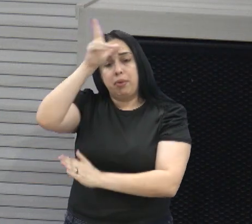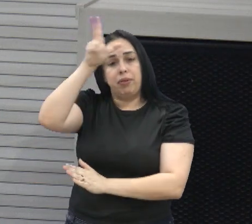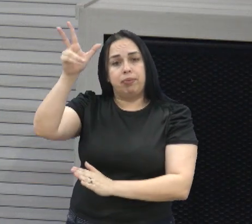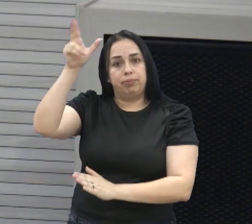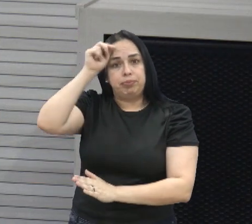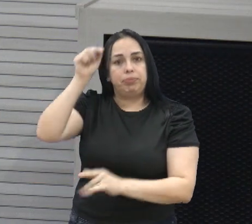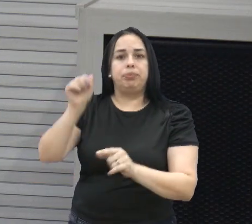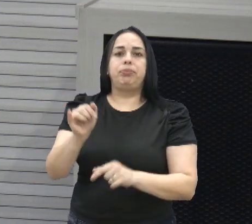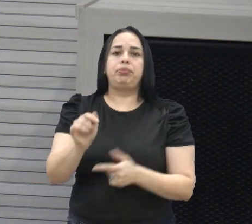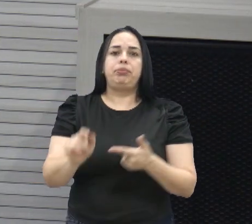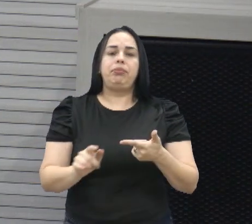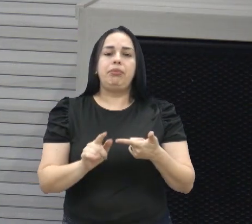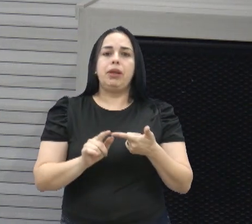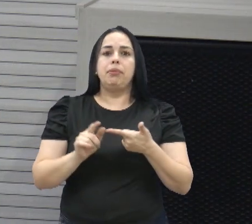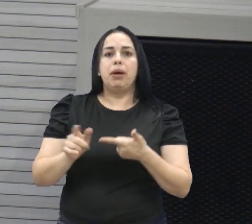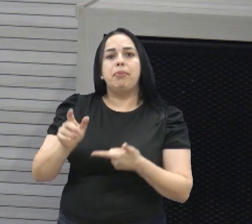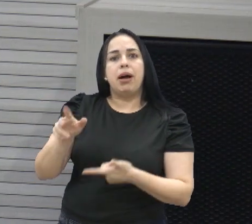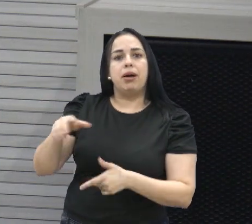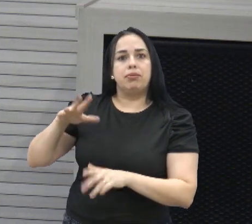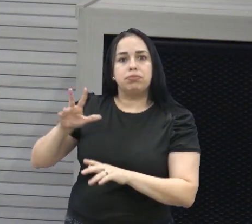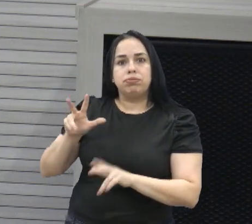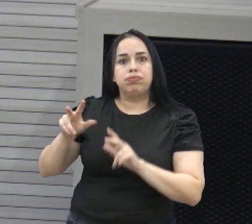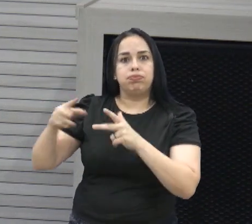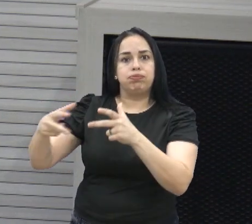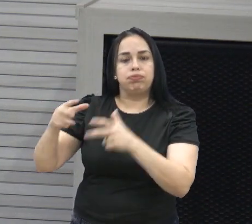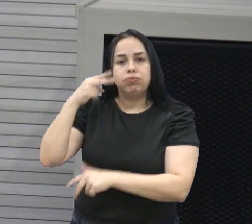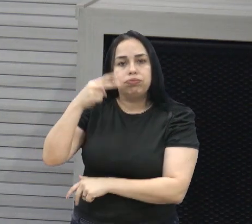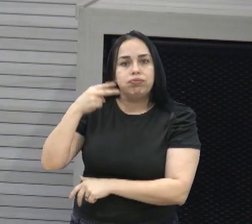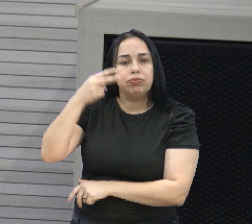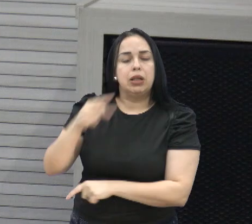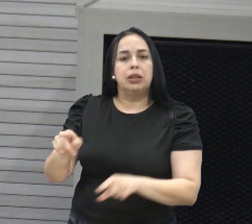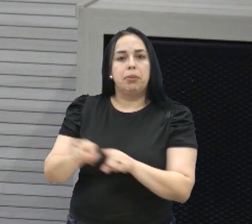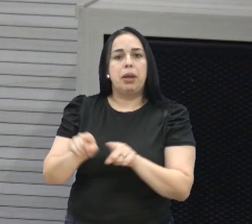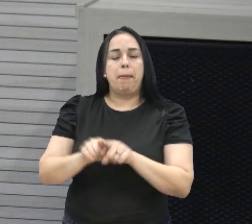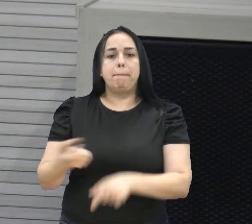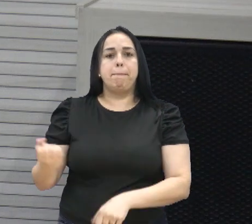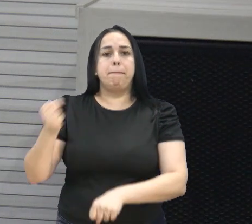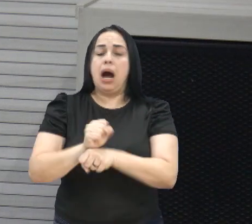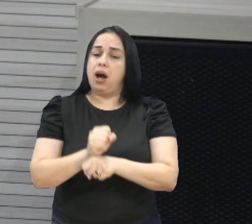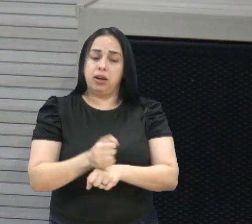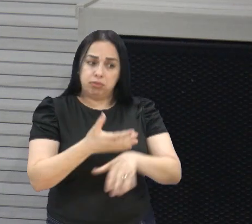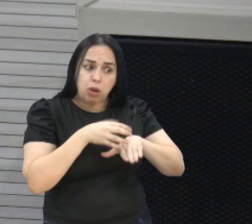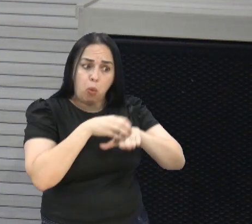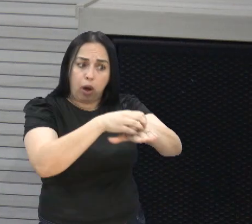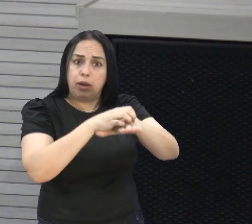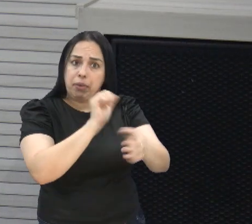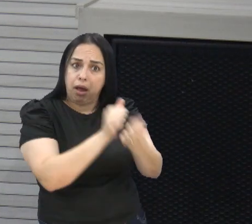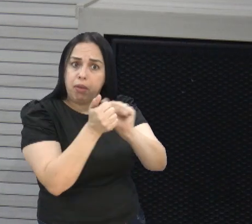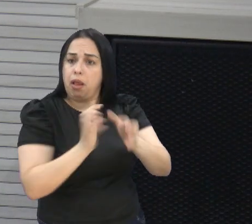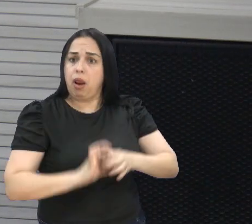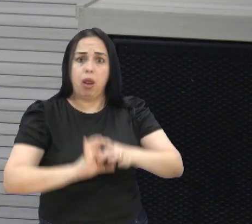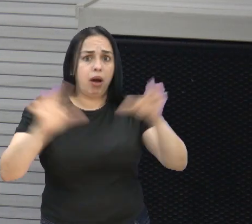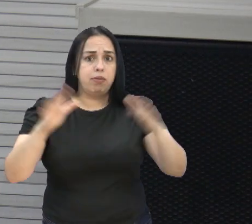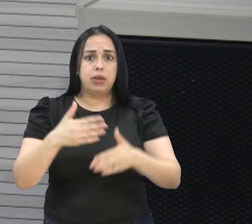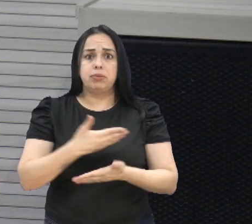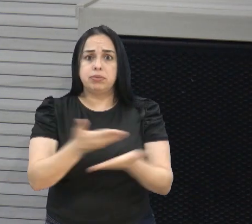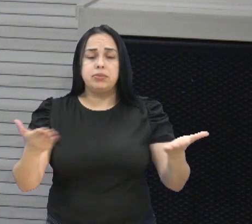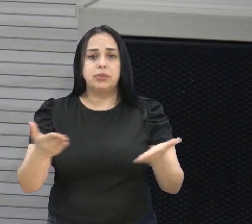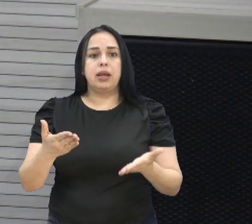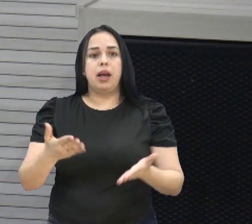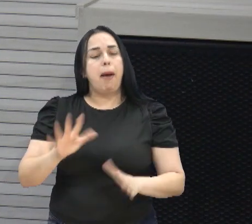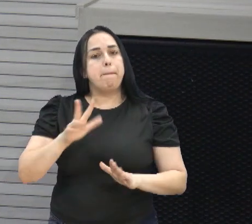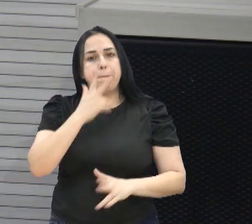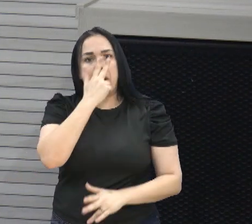para o executivo, para que para com essa palhaçada e libera o transporte adaptado para as crianças. Isso é uma palhaçada,